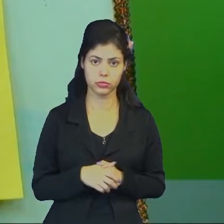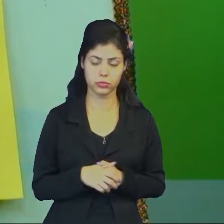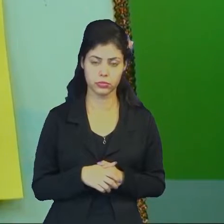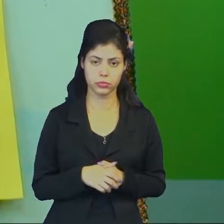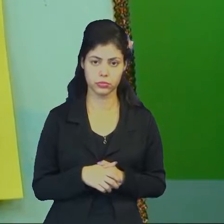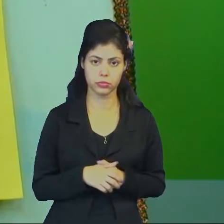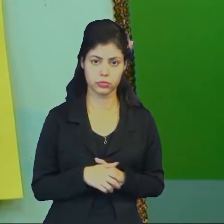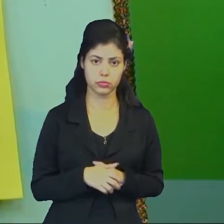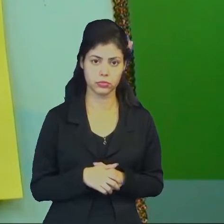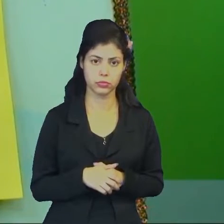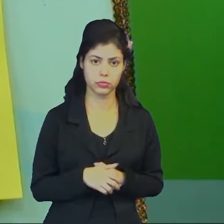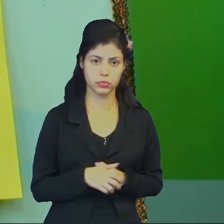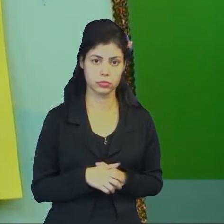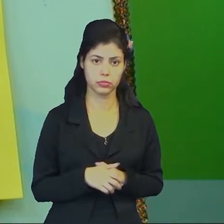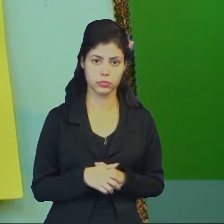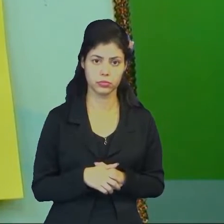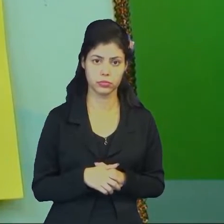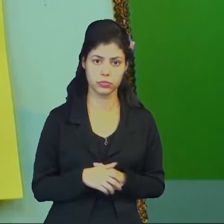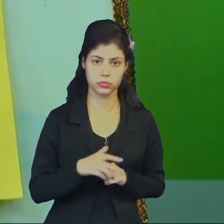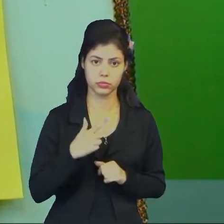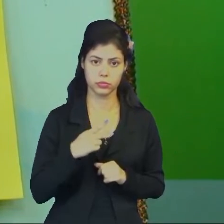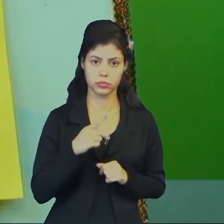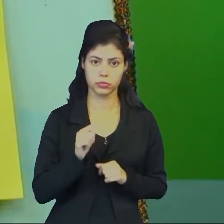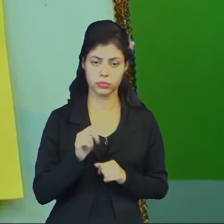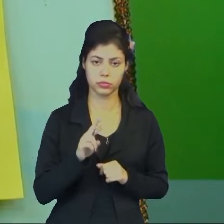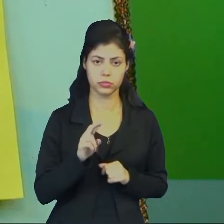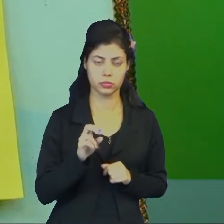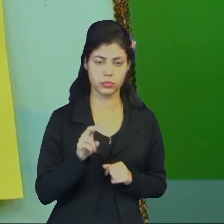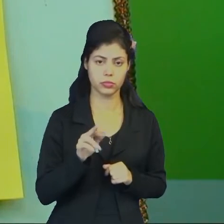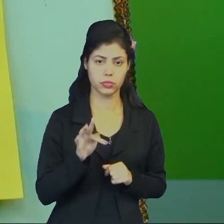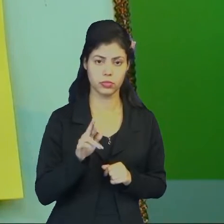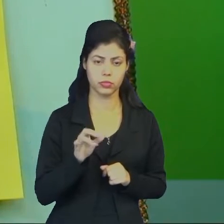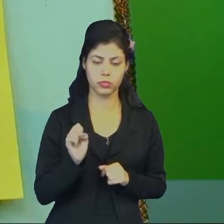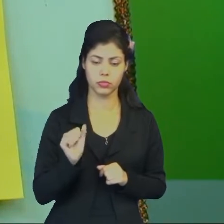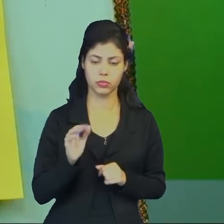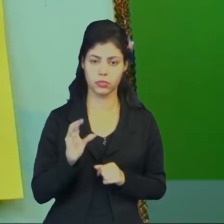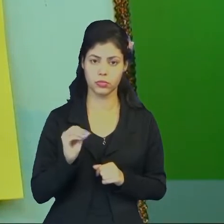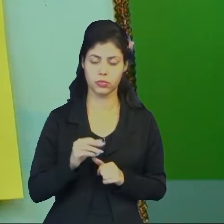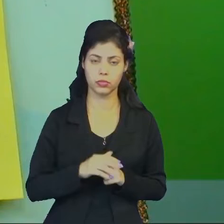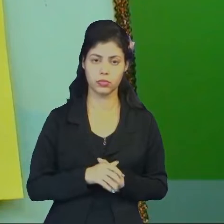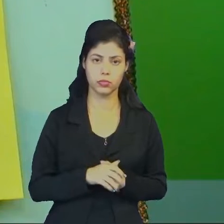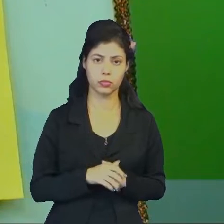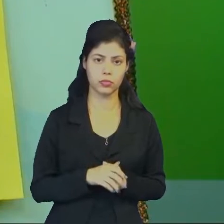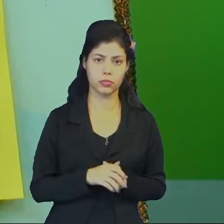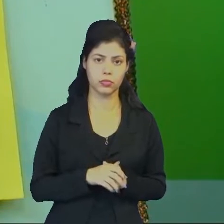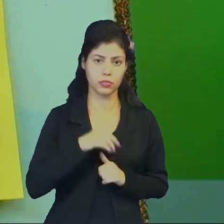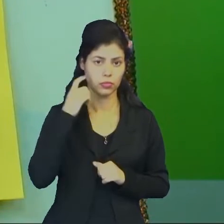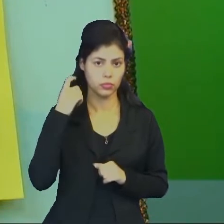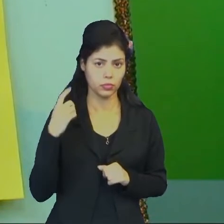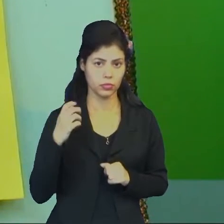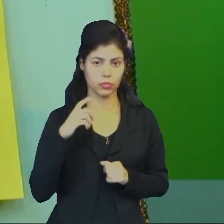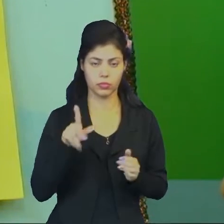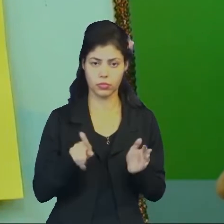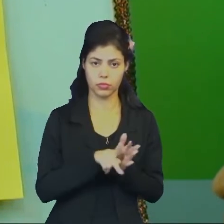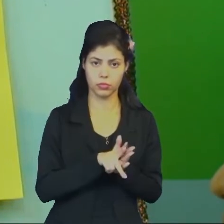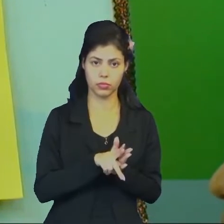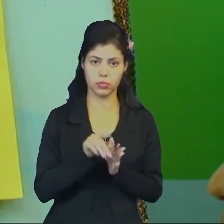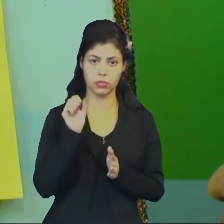vogais. Parafuso, ó, tem duas vogais, ó, parafuso, som de S mesmo,